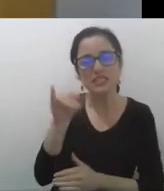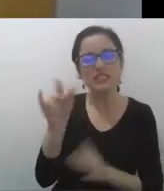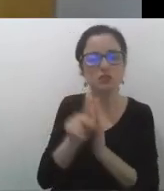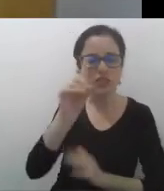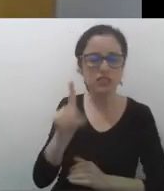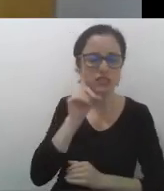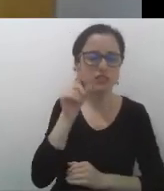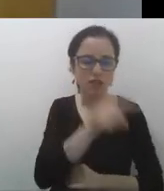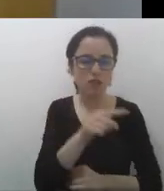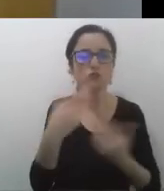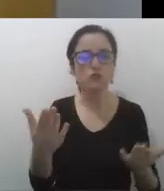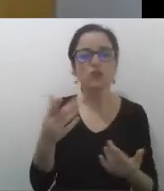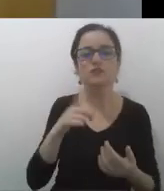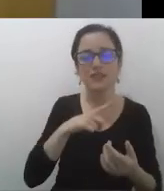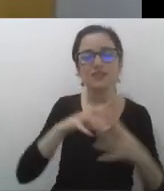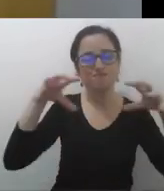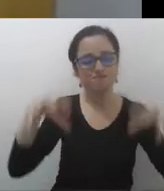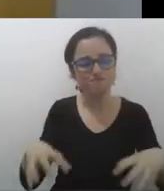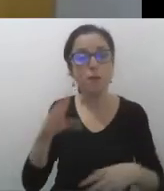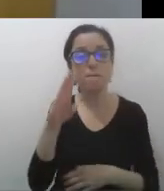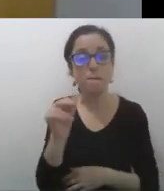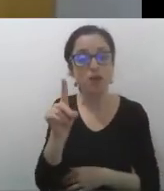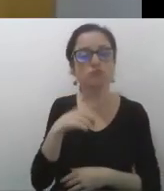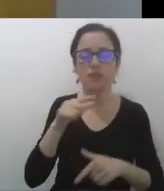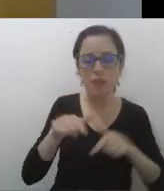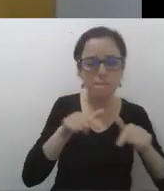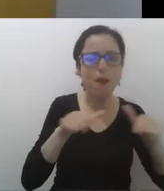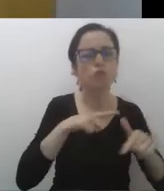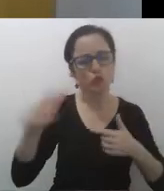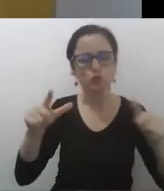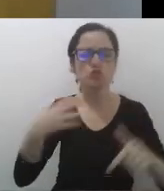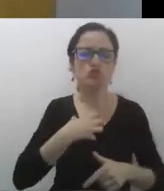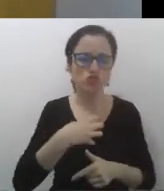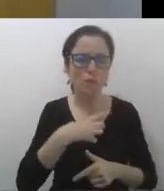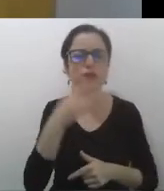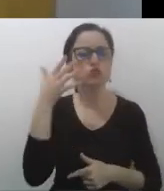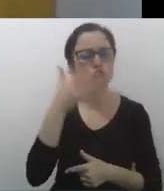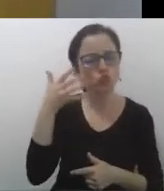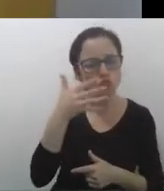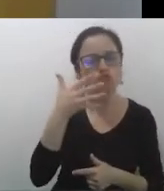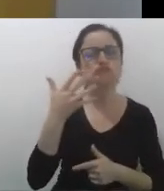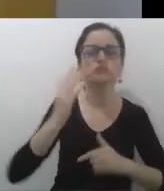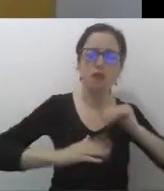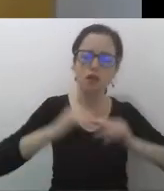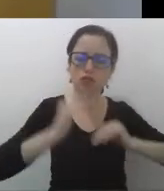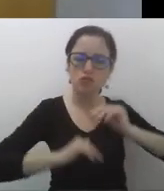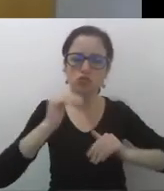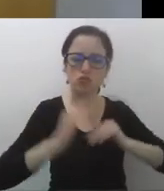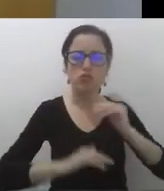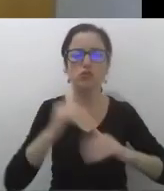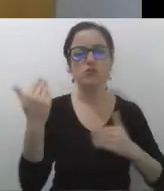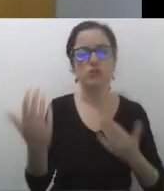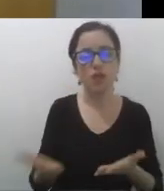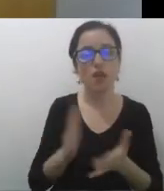chamado styling. Então, você tem essa cisão, o Bard opera de outra maneira, ele tem um discurso, mas na